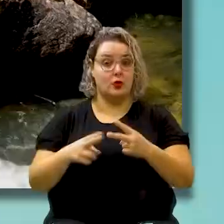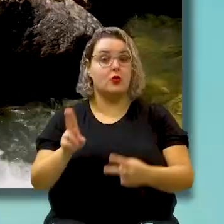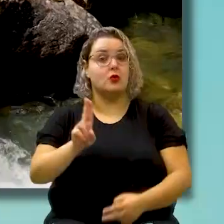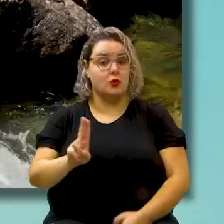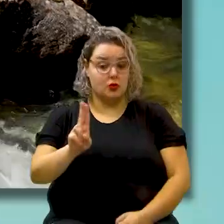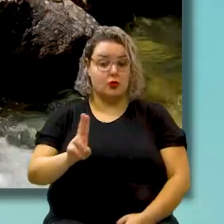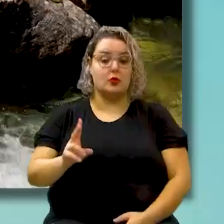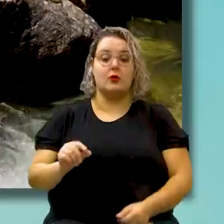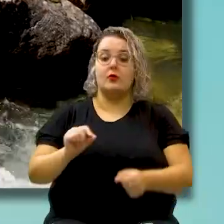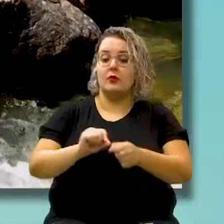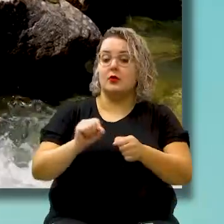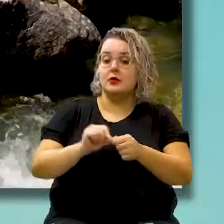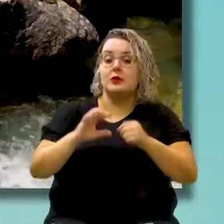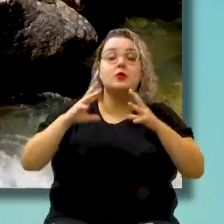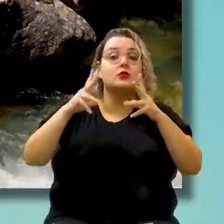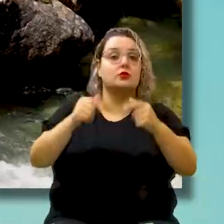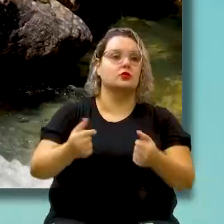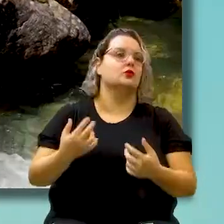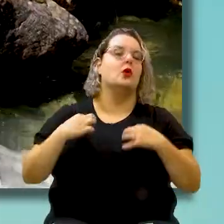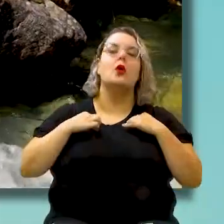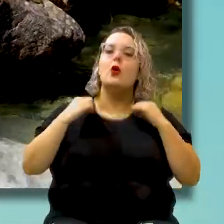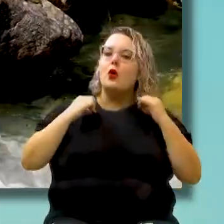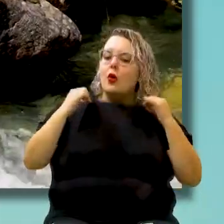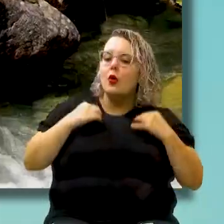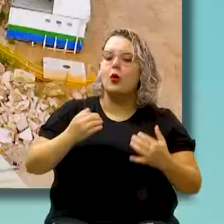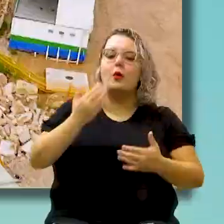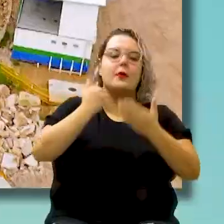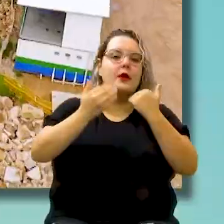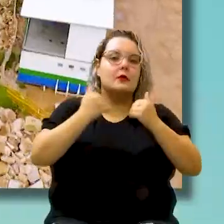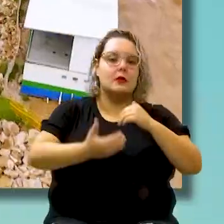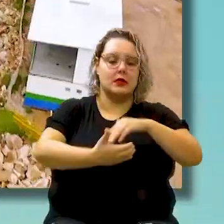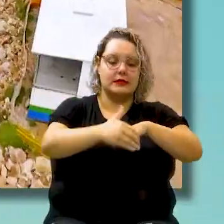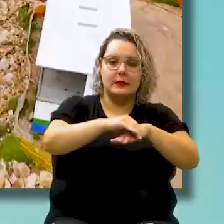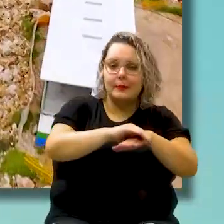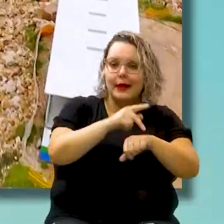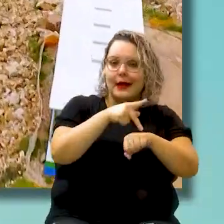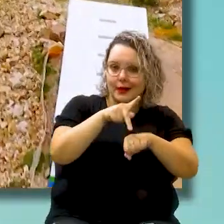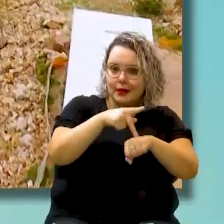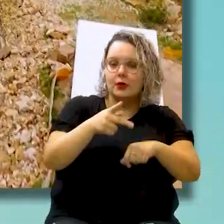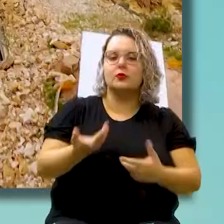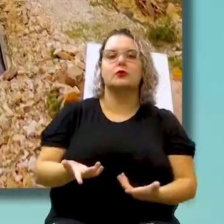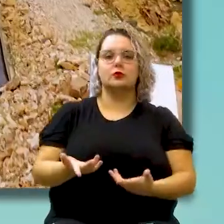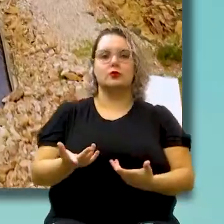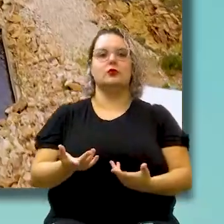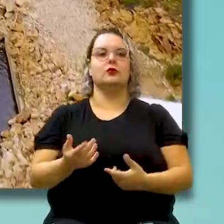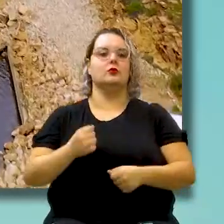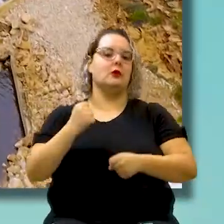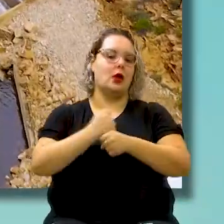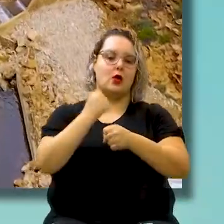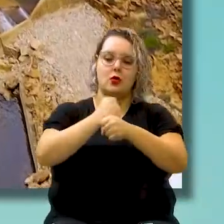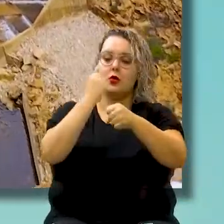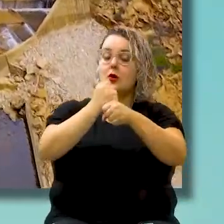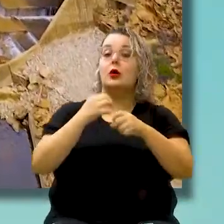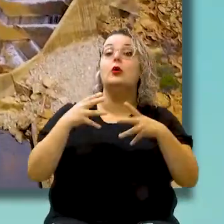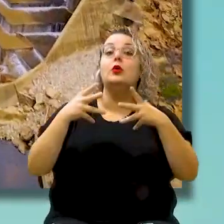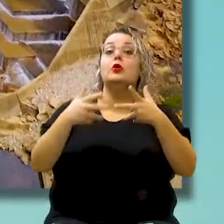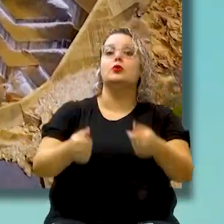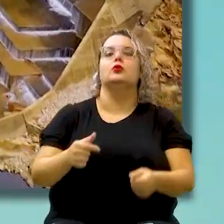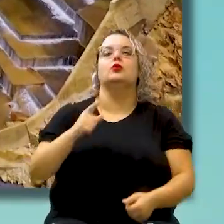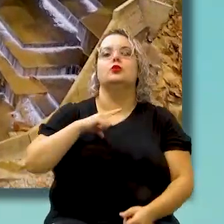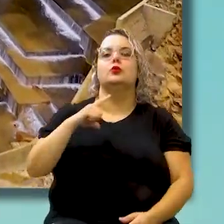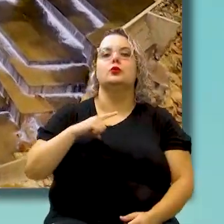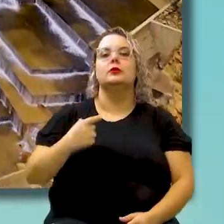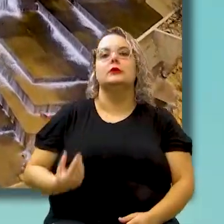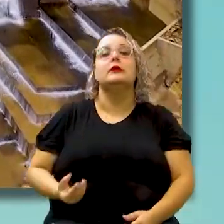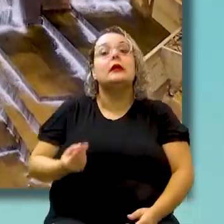que são utilizados para fazer tudo que a gente usa, roupas, alimentos, calçados, recursos para fazer construções, tudo possa